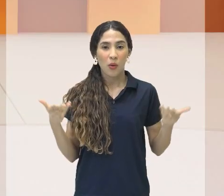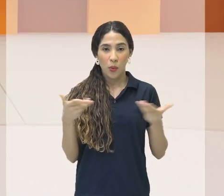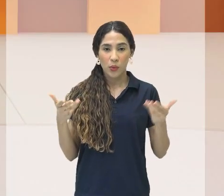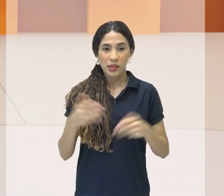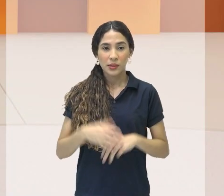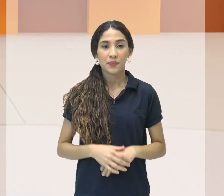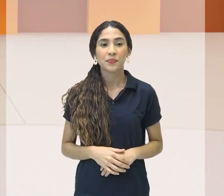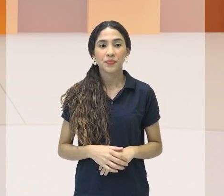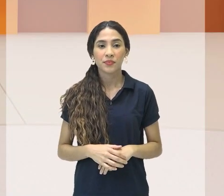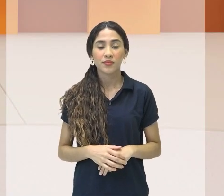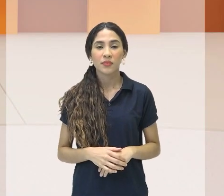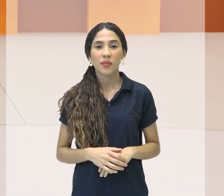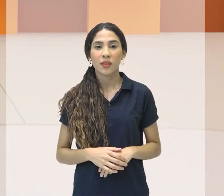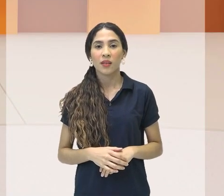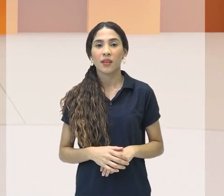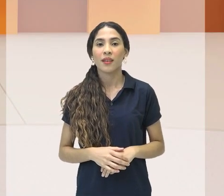isso.